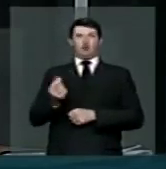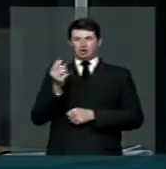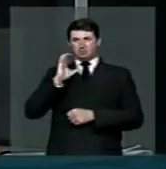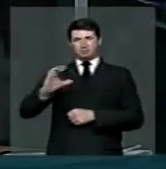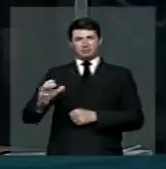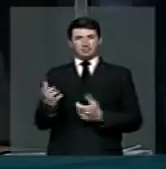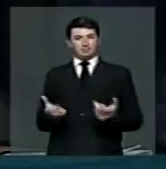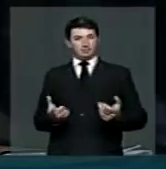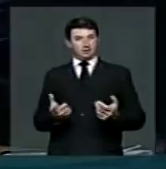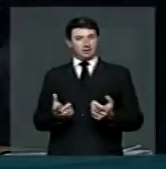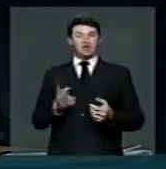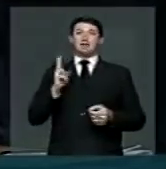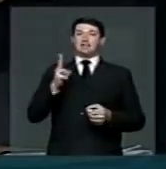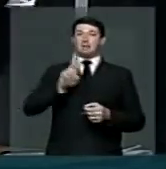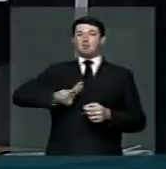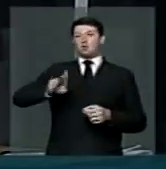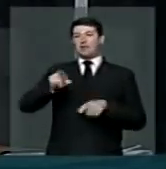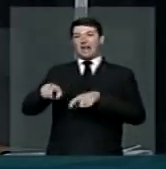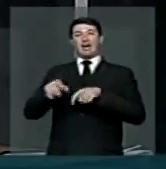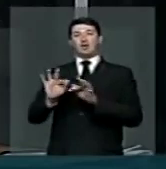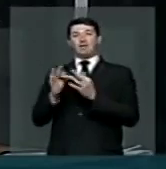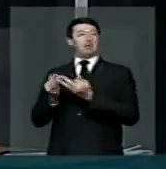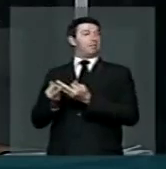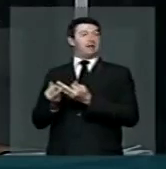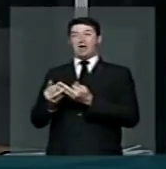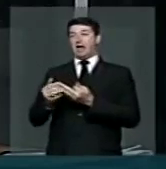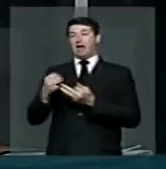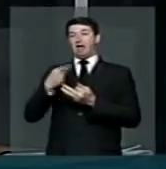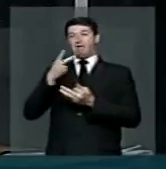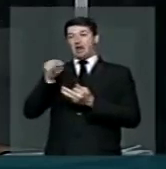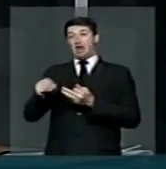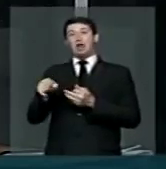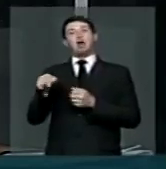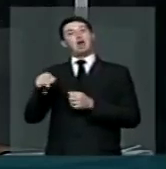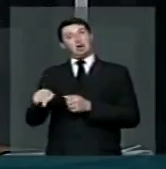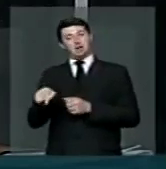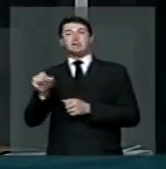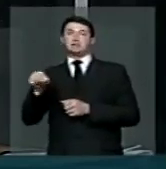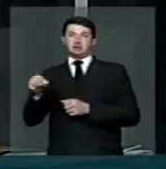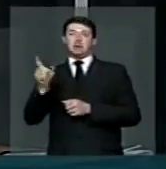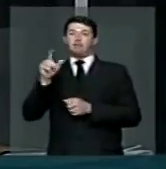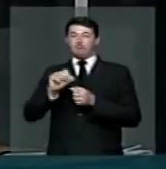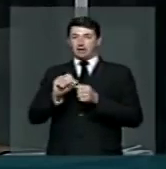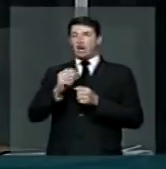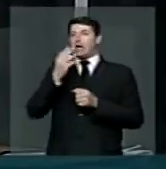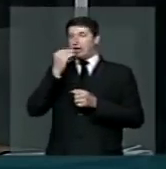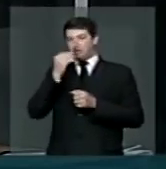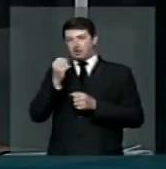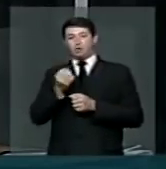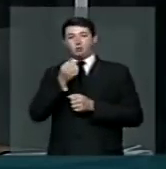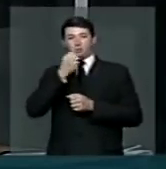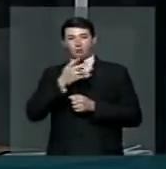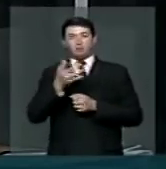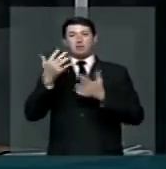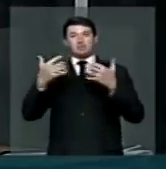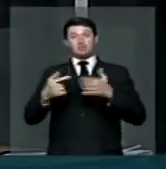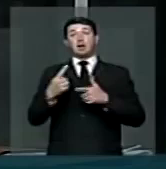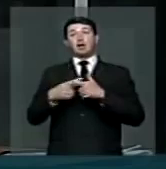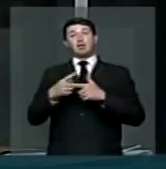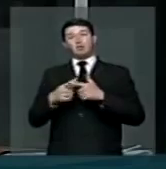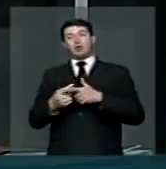é raro usarem agricultores familiares, esses sim, produtores de alimentos, para justificarem